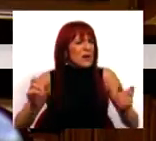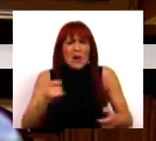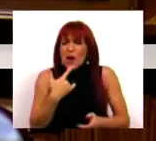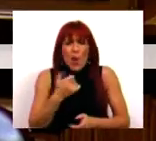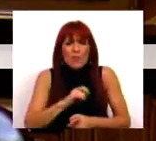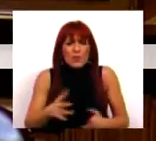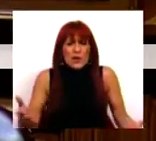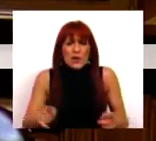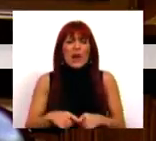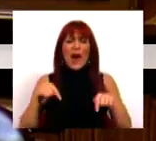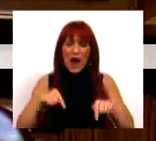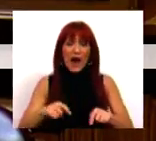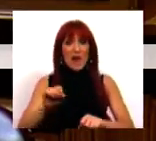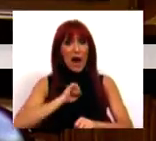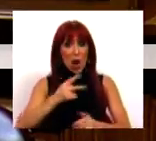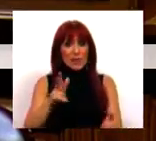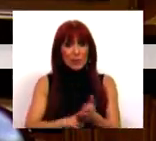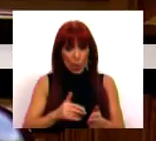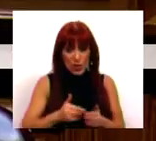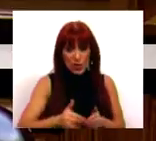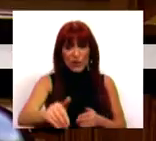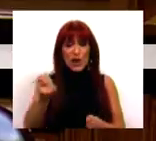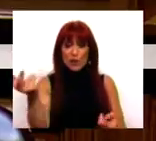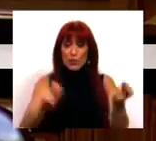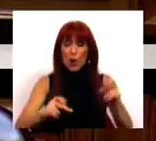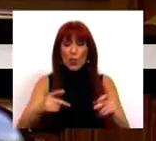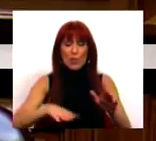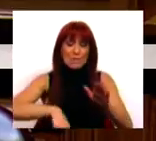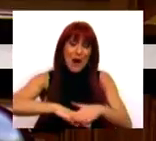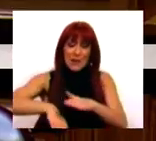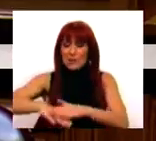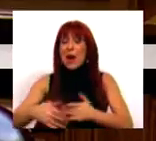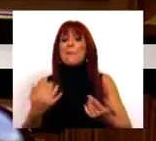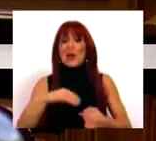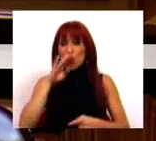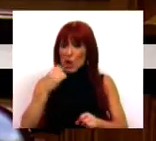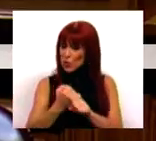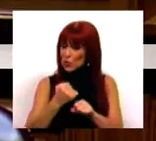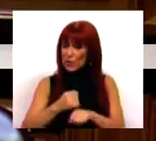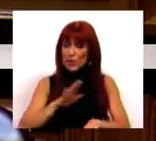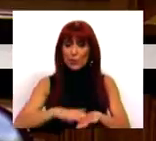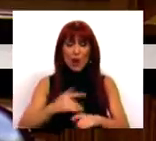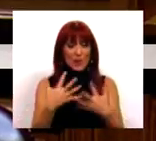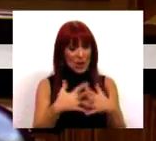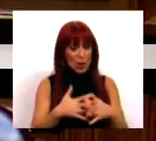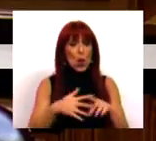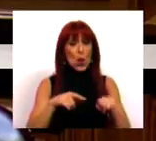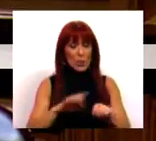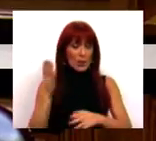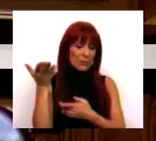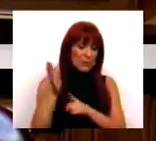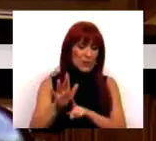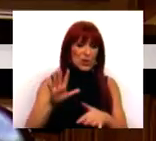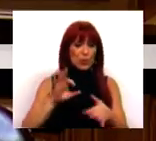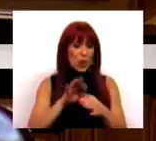senhora deputada, e essa vai ser a nossa realidade e estes fenómenos extremos. Agora, se nós não agirmos nas causas estruturais,